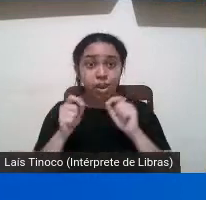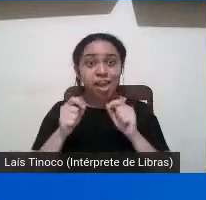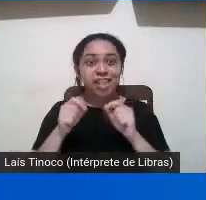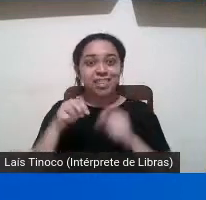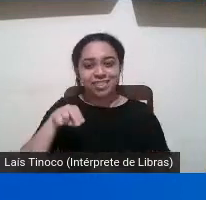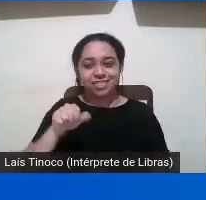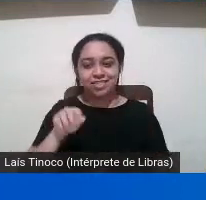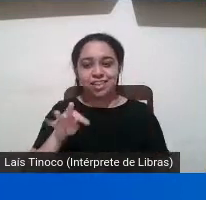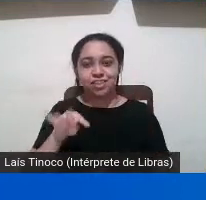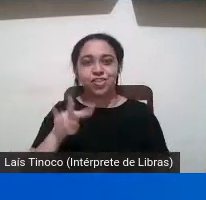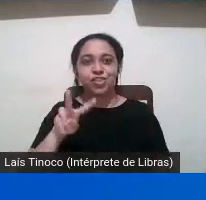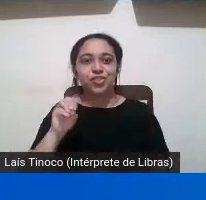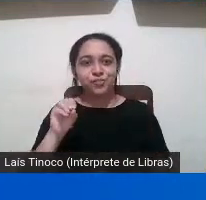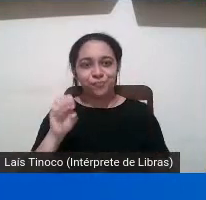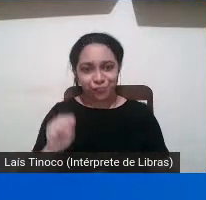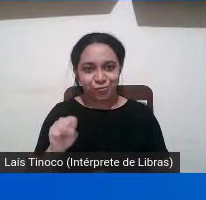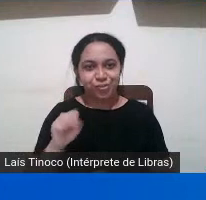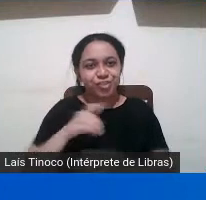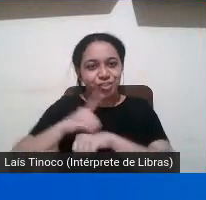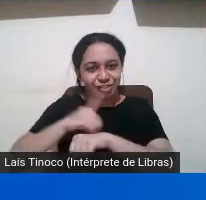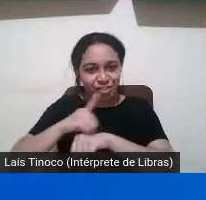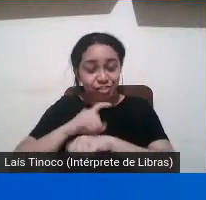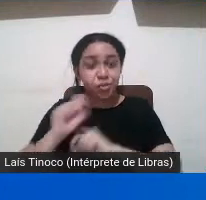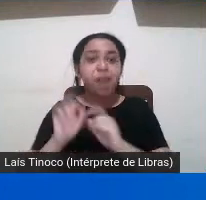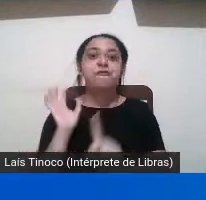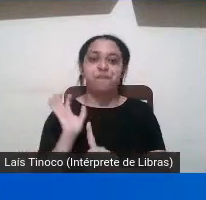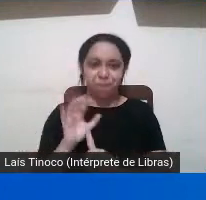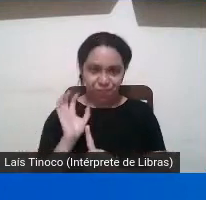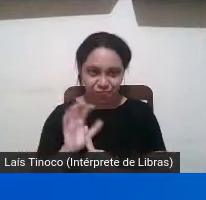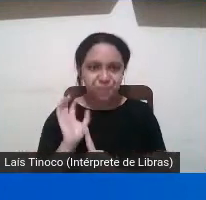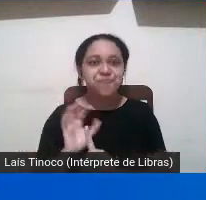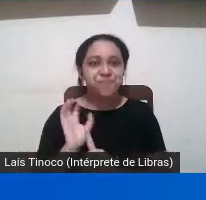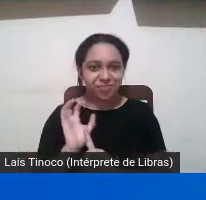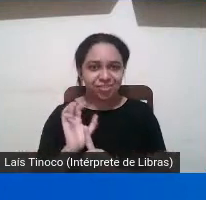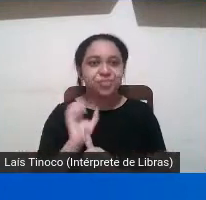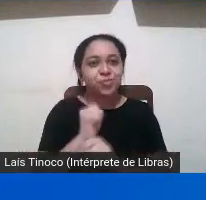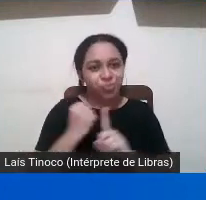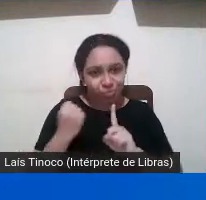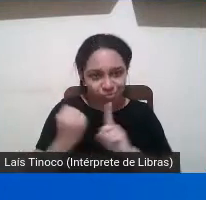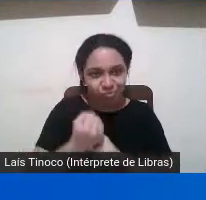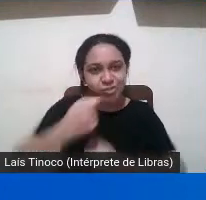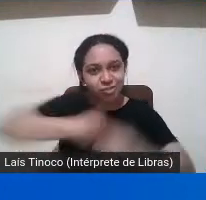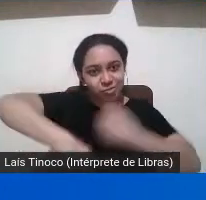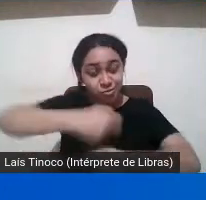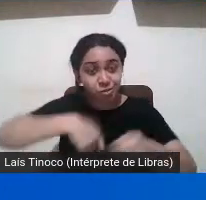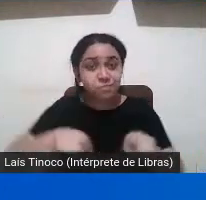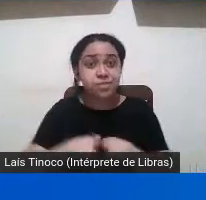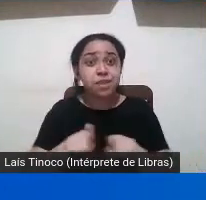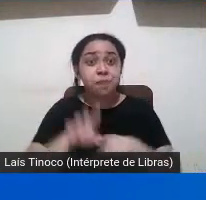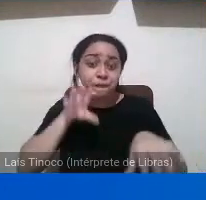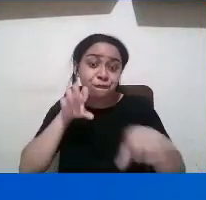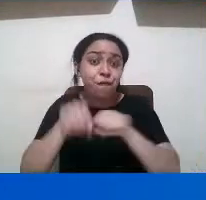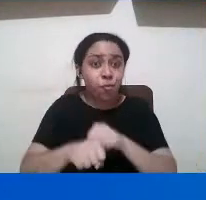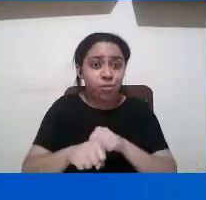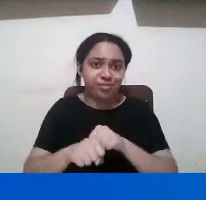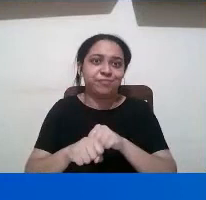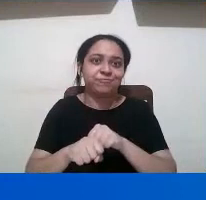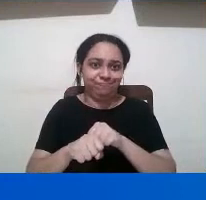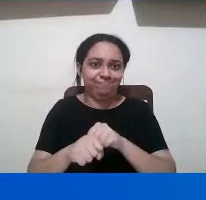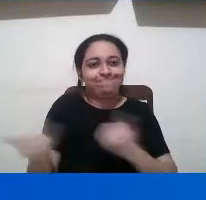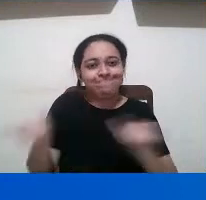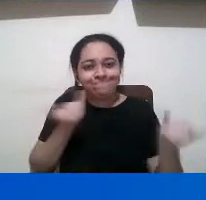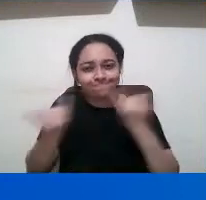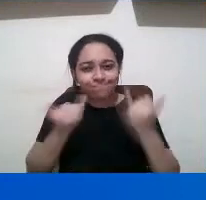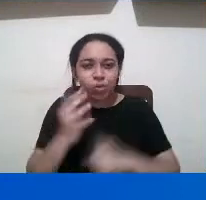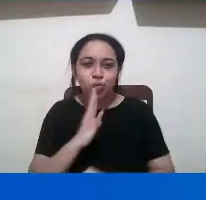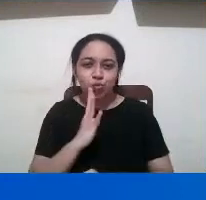ela é afetada pelas condições socioeconômicas e pelas condições de instrução no acesso às tecnologias Então não é